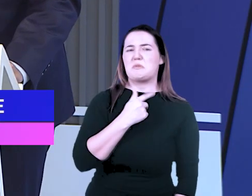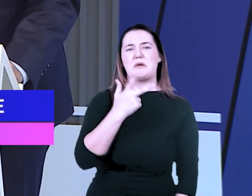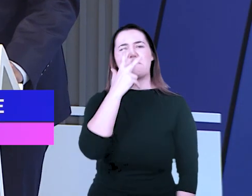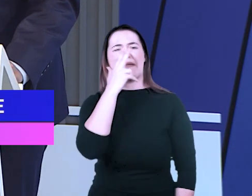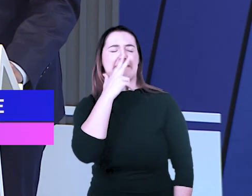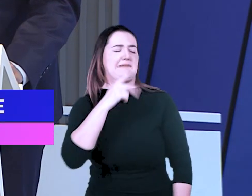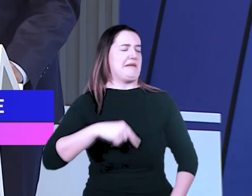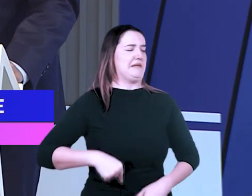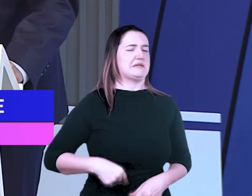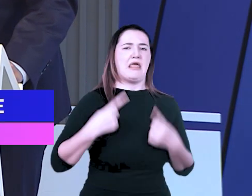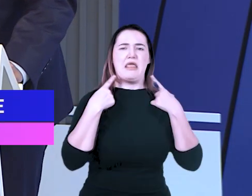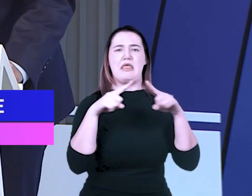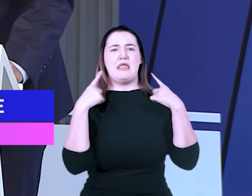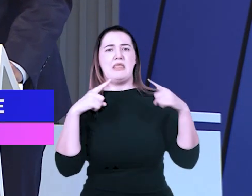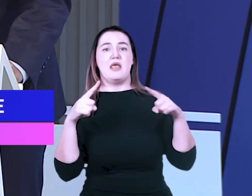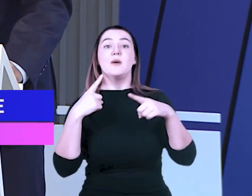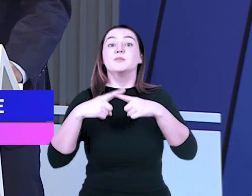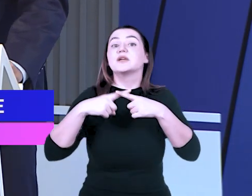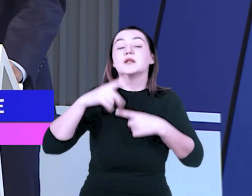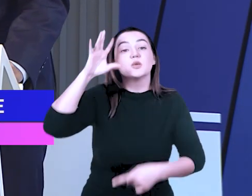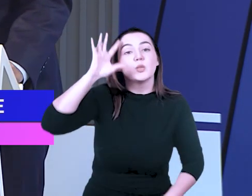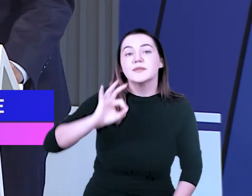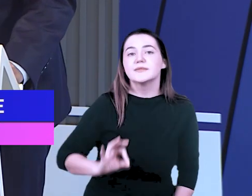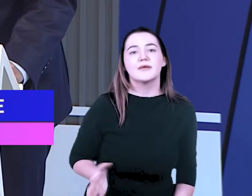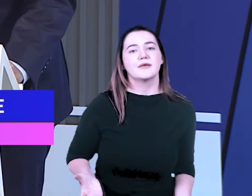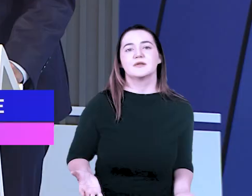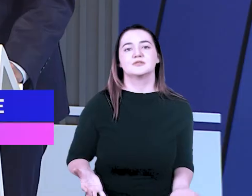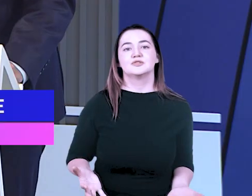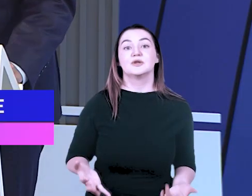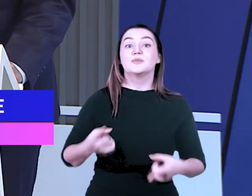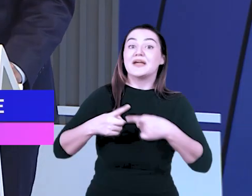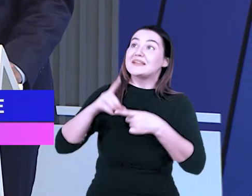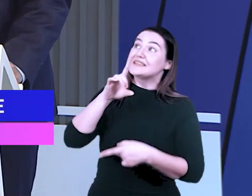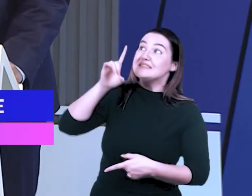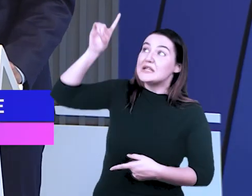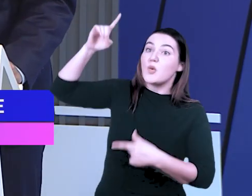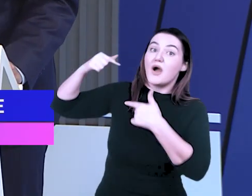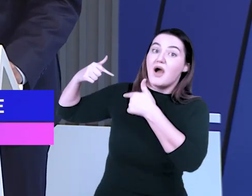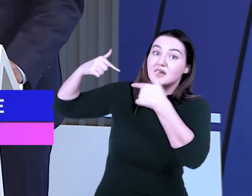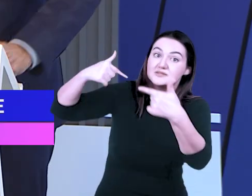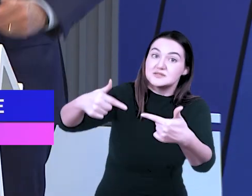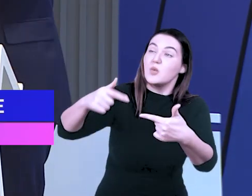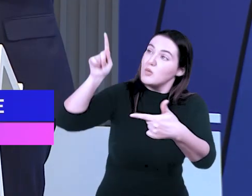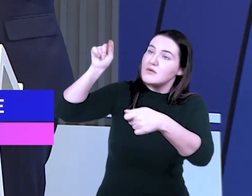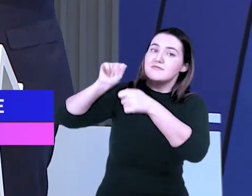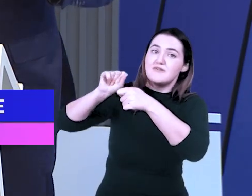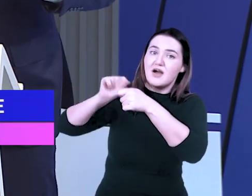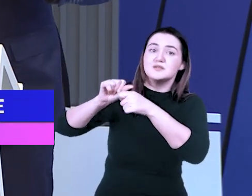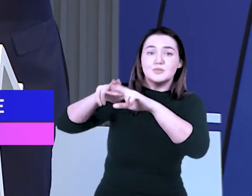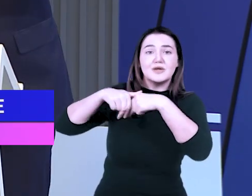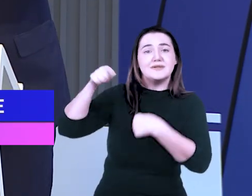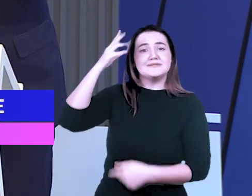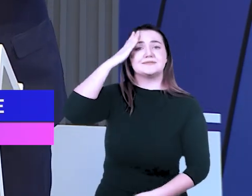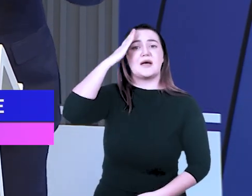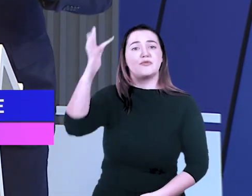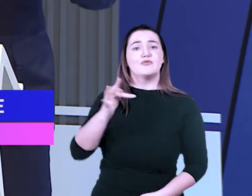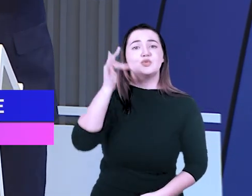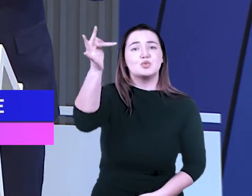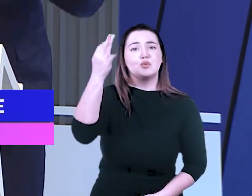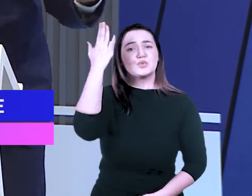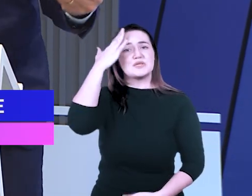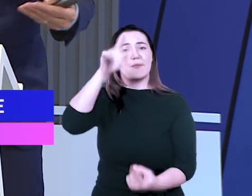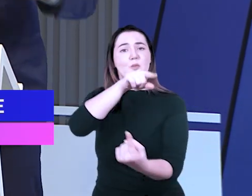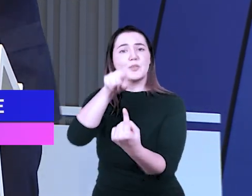outro. E se Deus faz da forma como faz, é porque existe uma razão. E pela fé eu passo